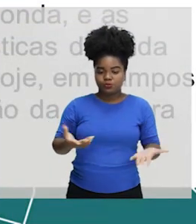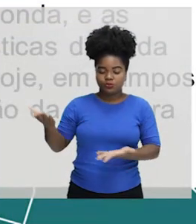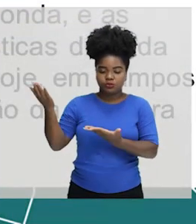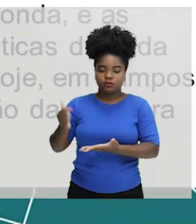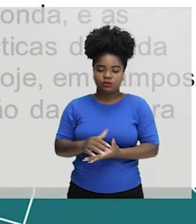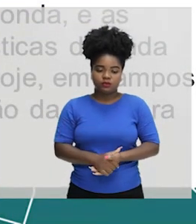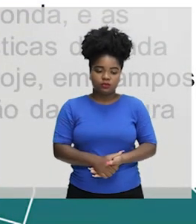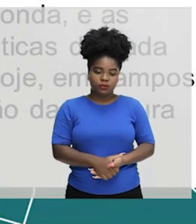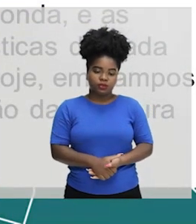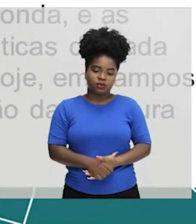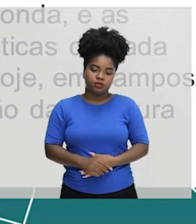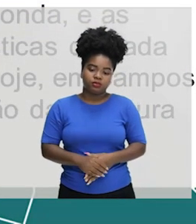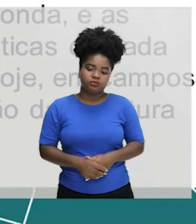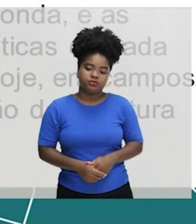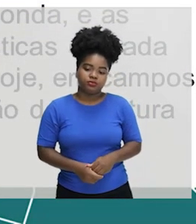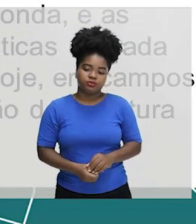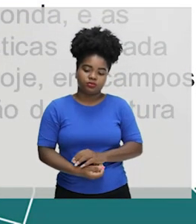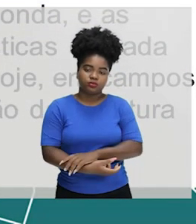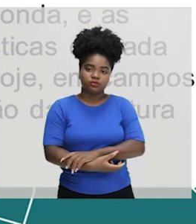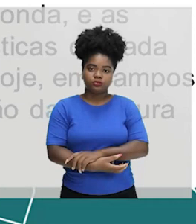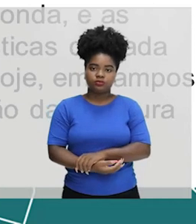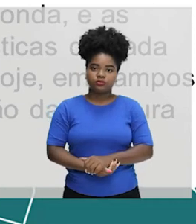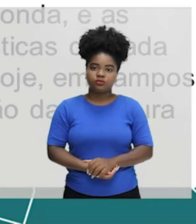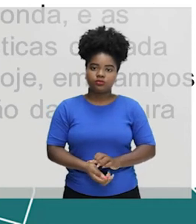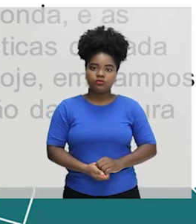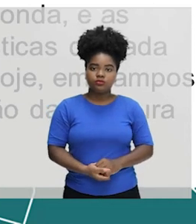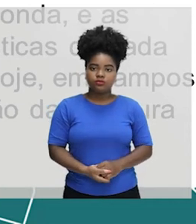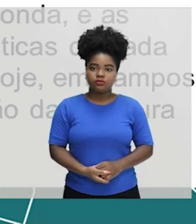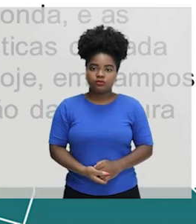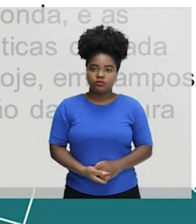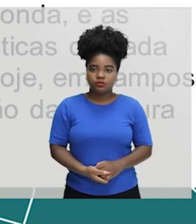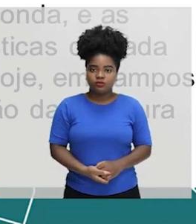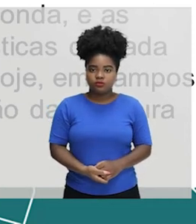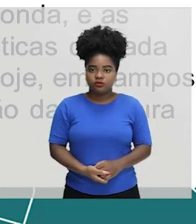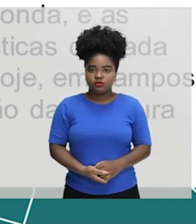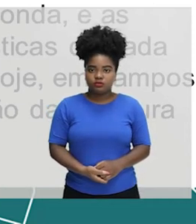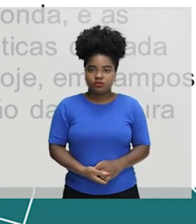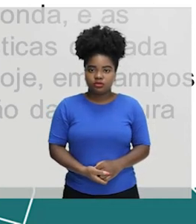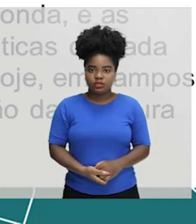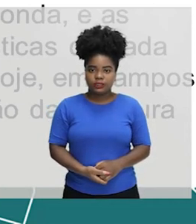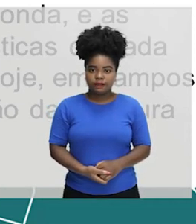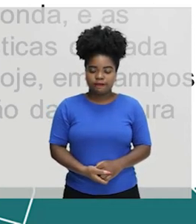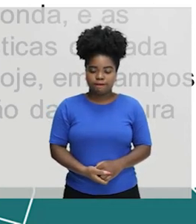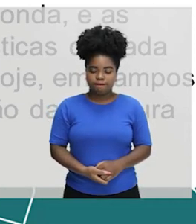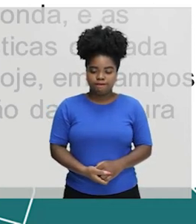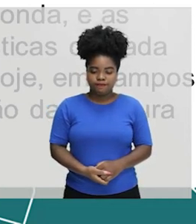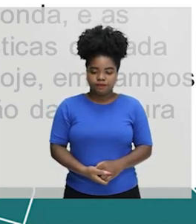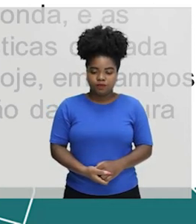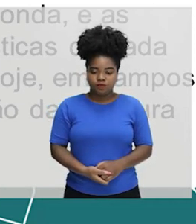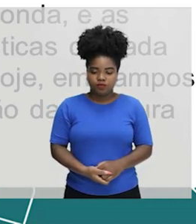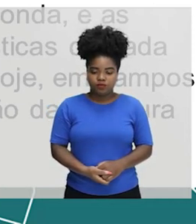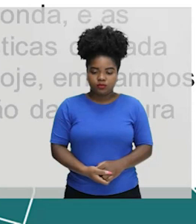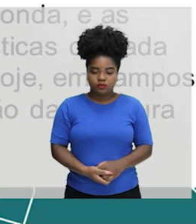três as radiações características emitidas pelo pelos átomos dos elementos Ao serem